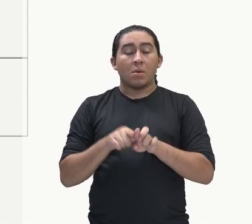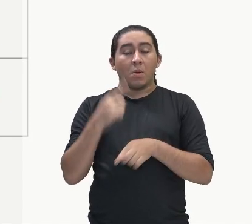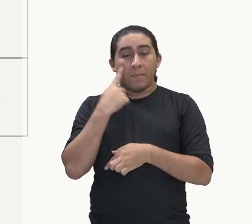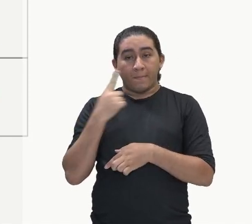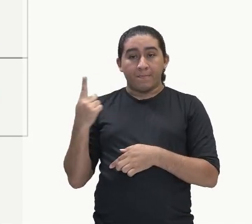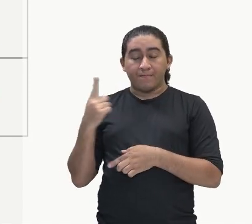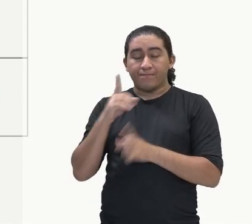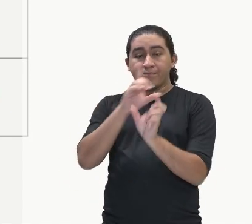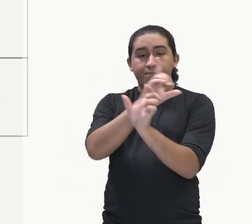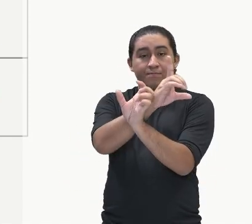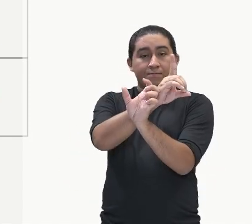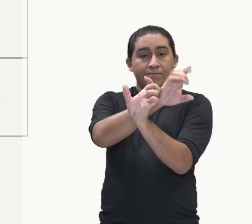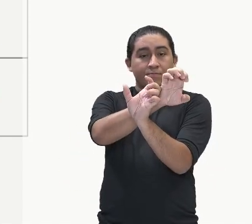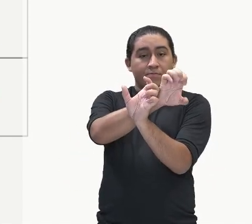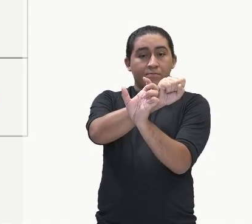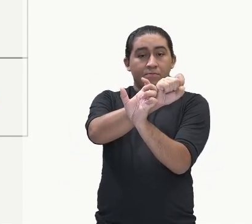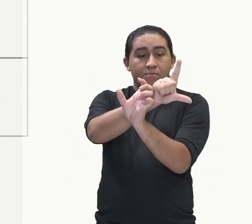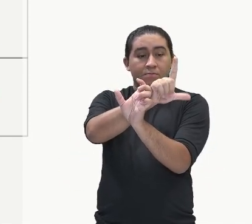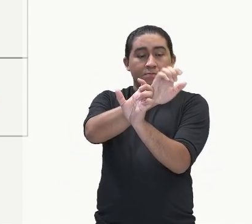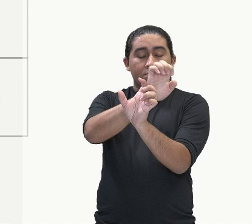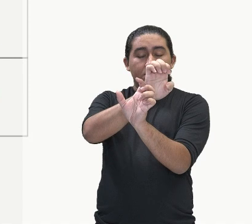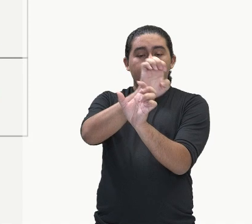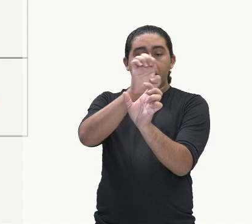né? Se eu acrescentar só o prefixo.